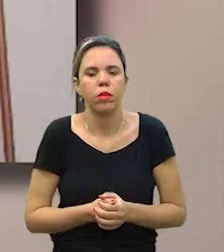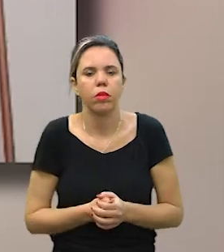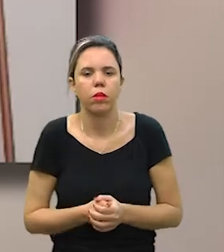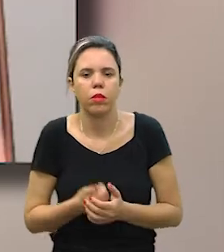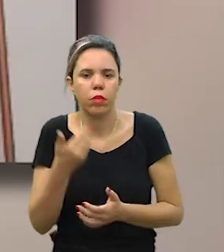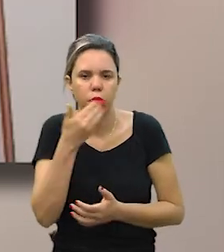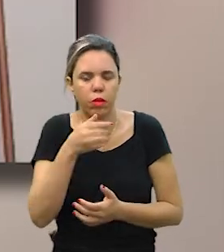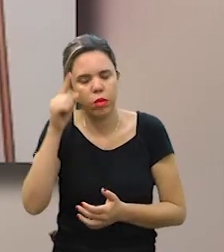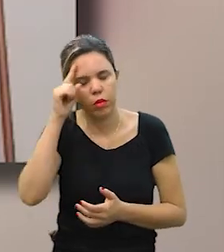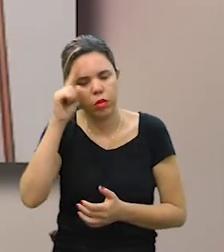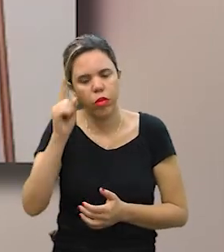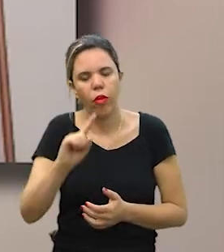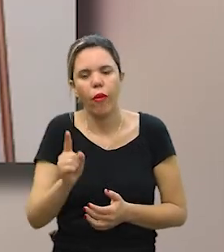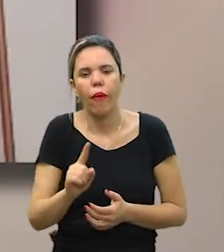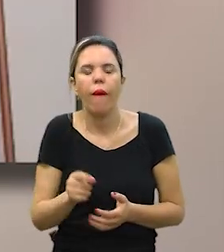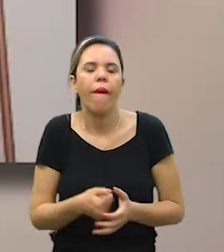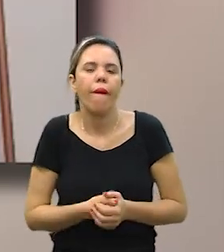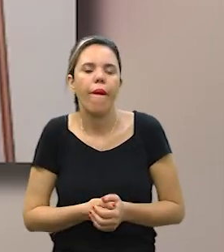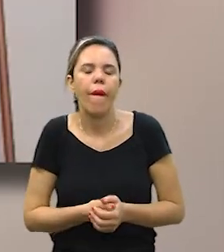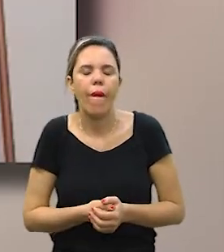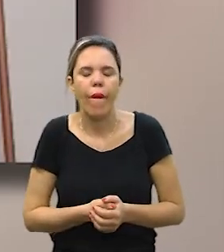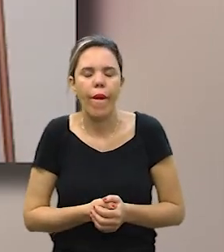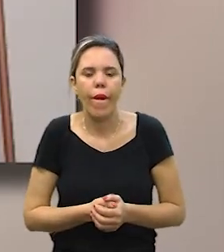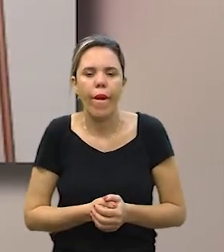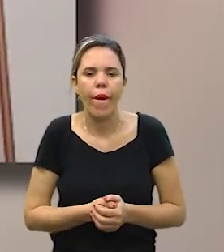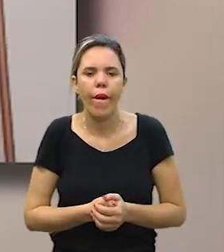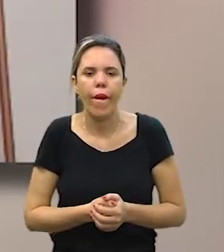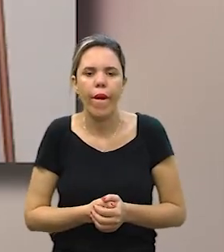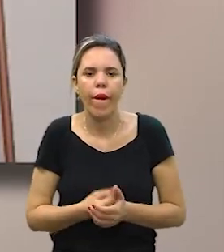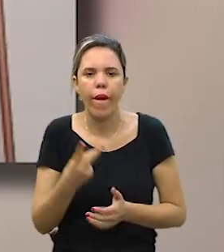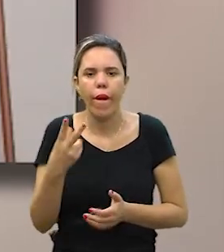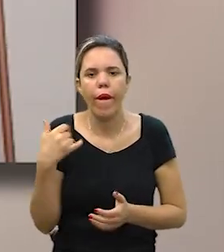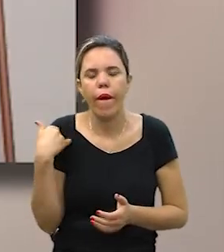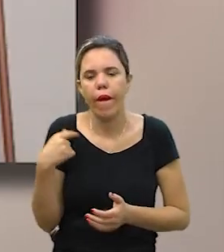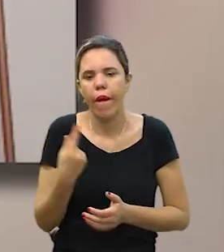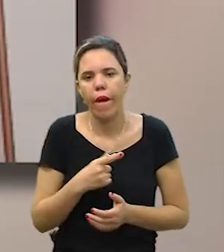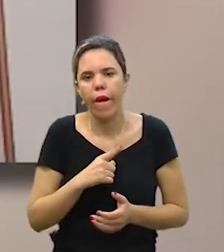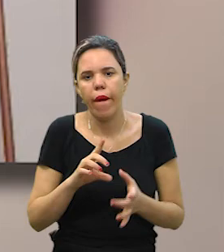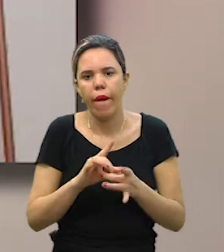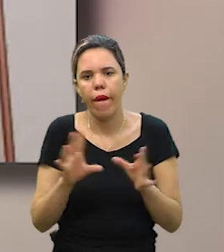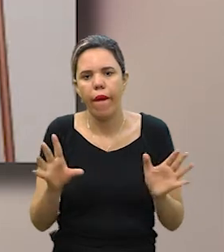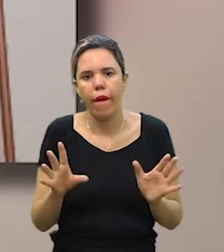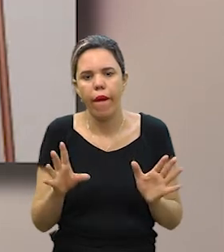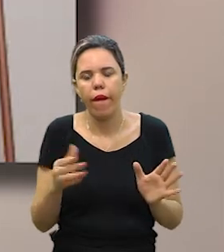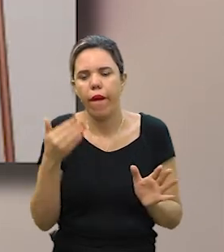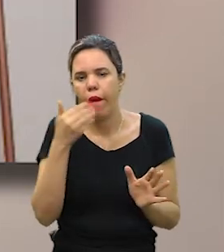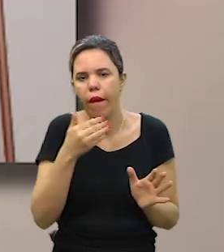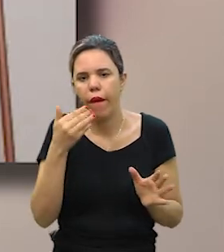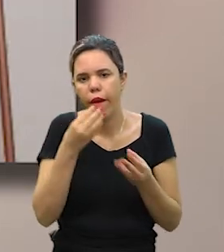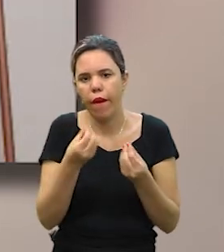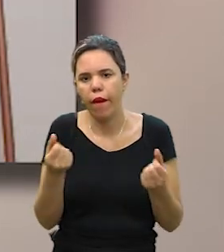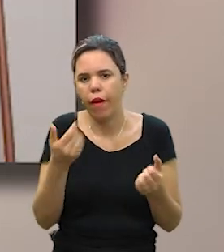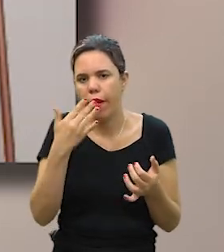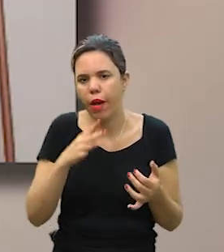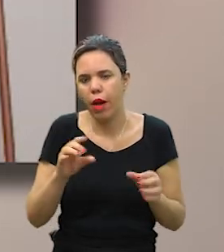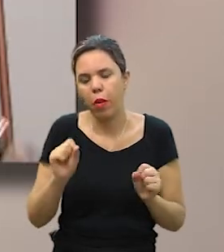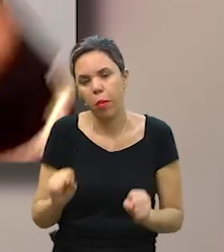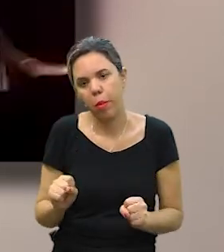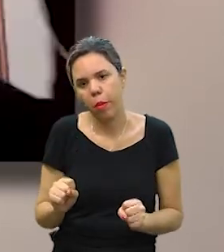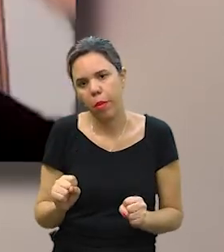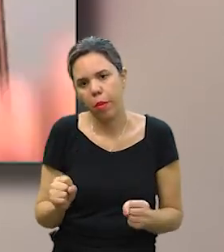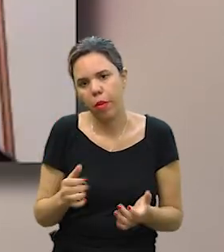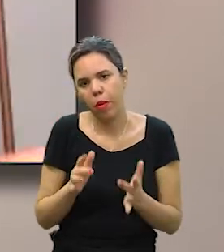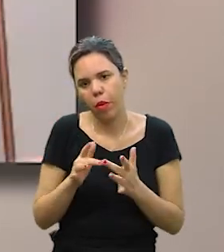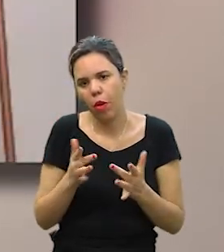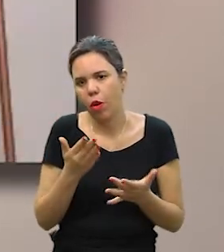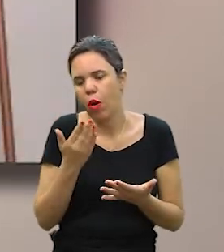2 anos, doce todo dia, né? A partir dos 2 anos, a gente libera o açúcar, então a criança ela